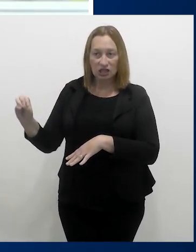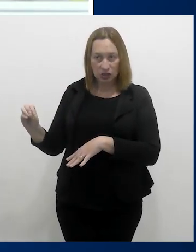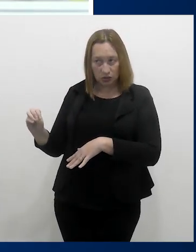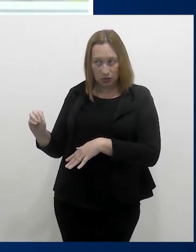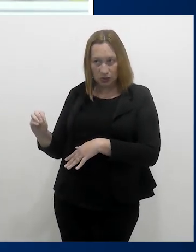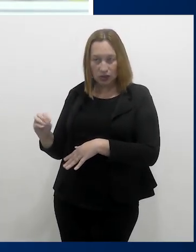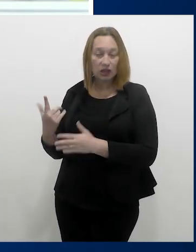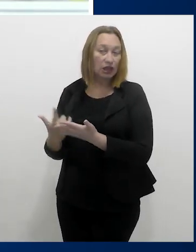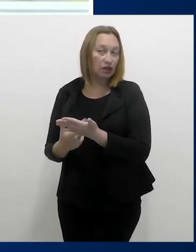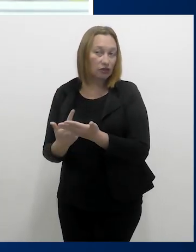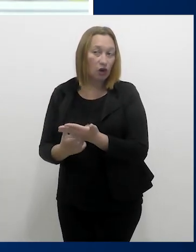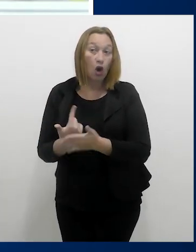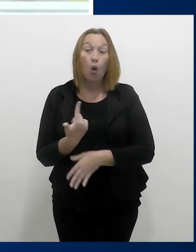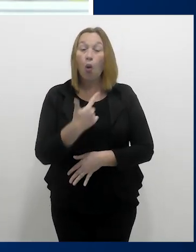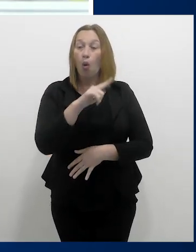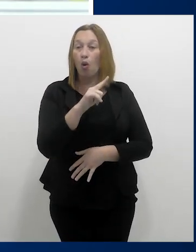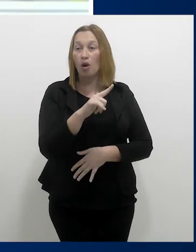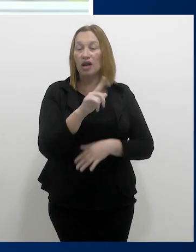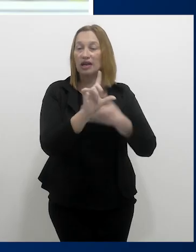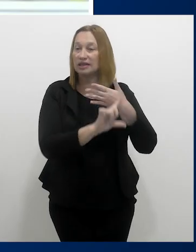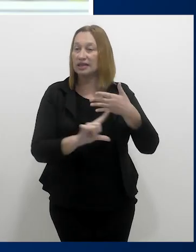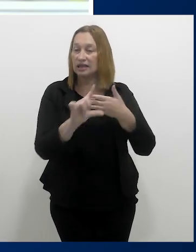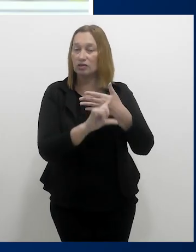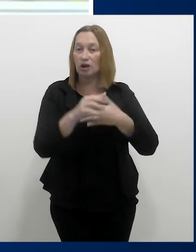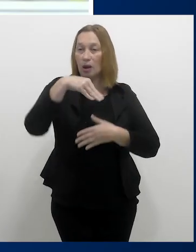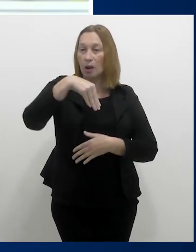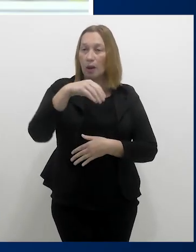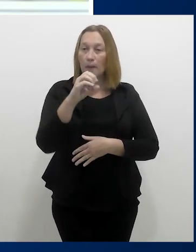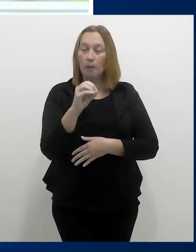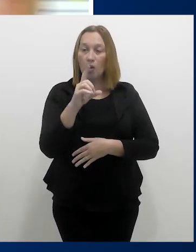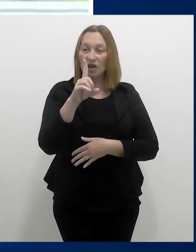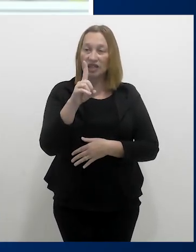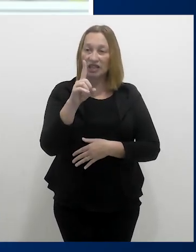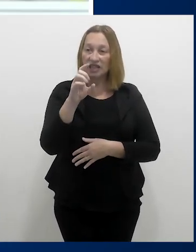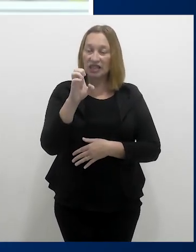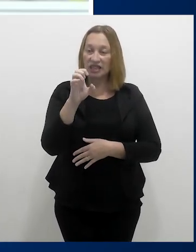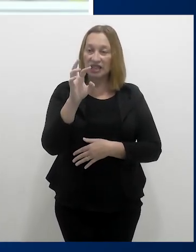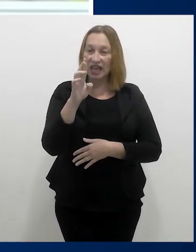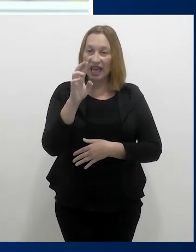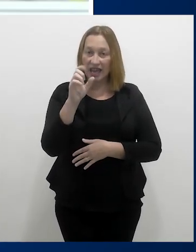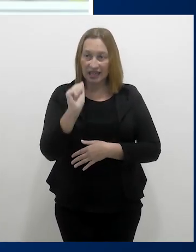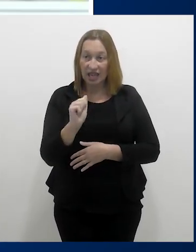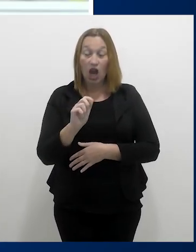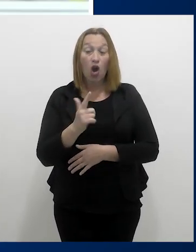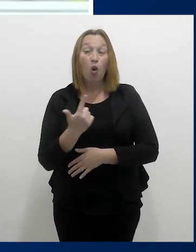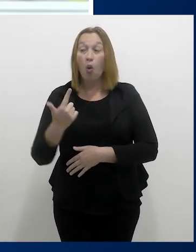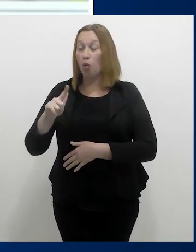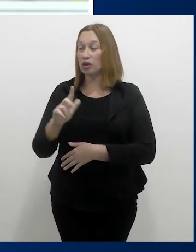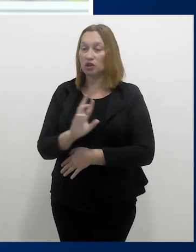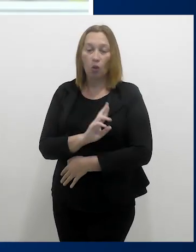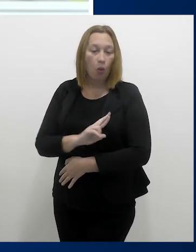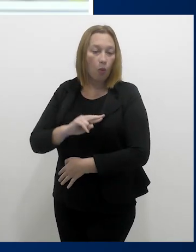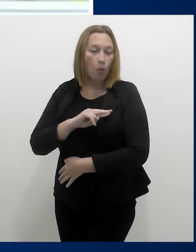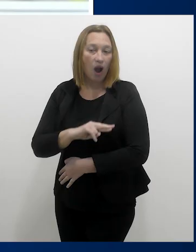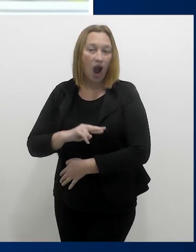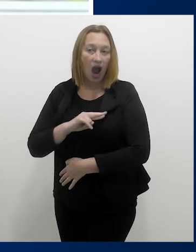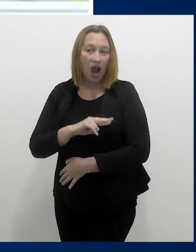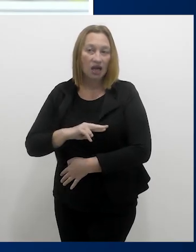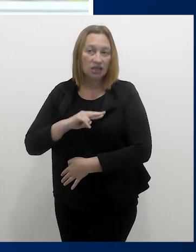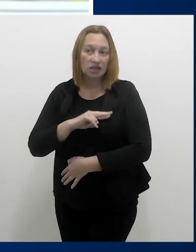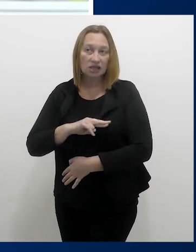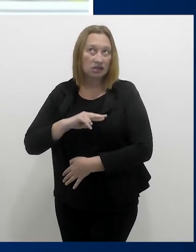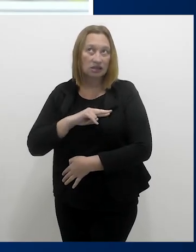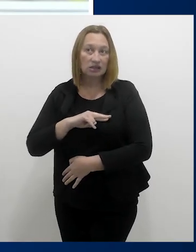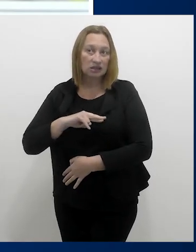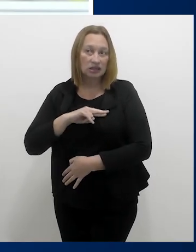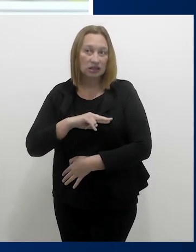clássicos. Tem outras que gostam de literatura moderna, tem outras que gostam, sabe, desses romances mais, que a